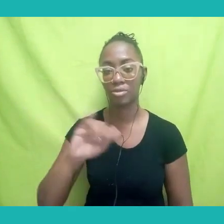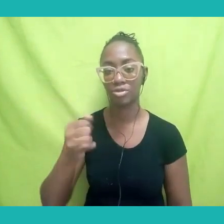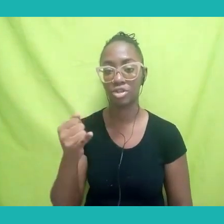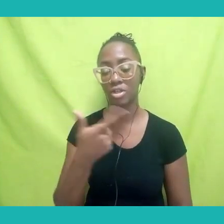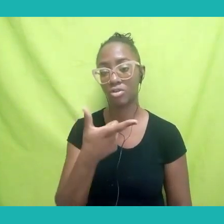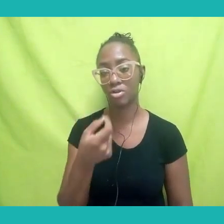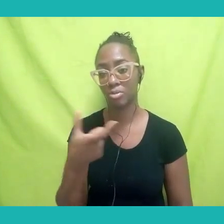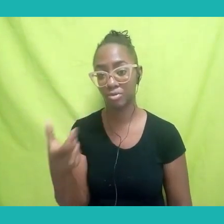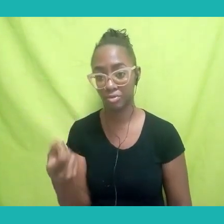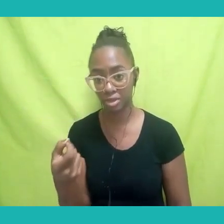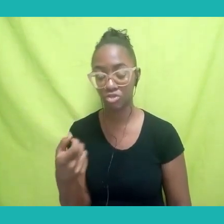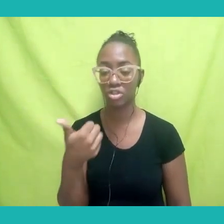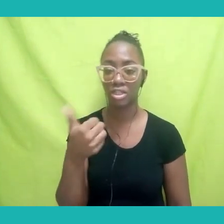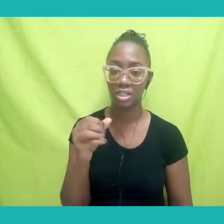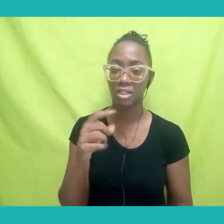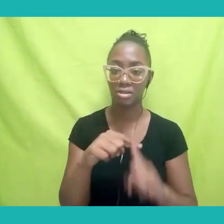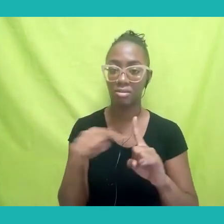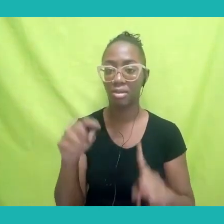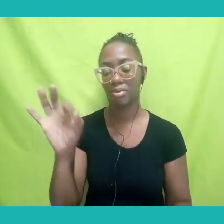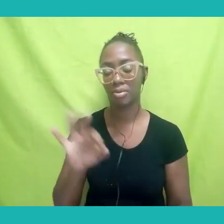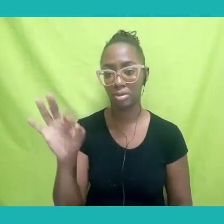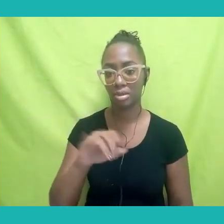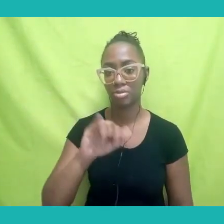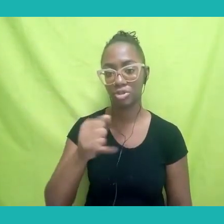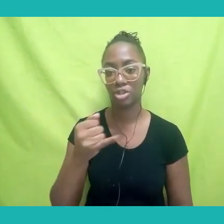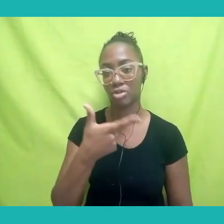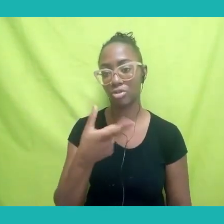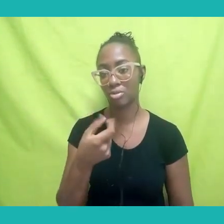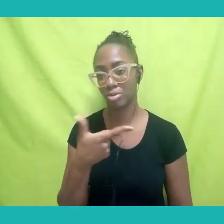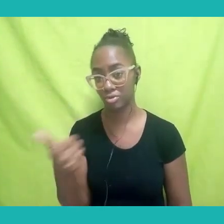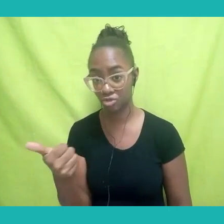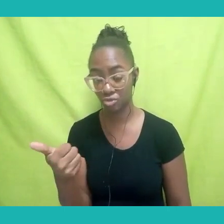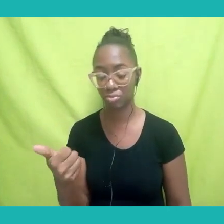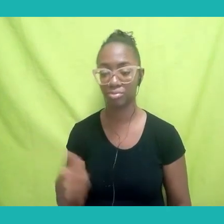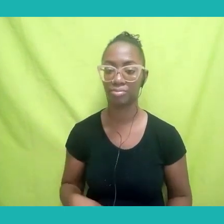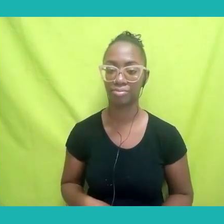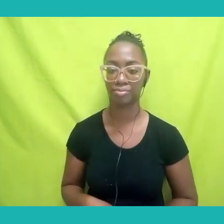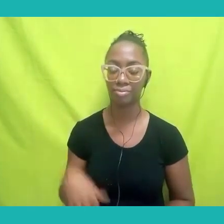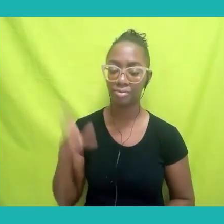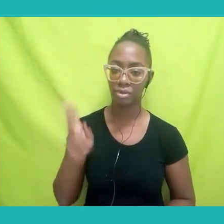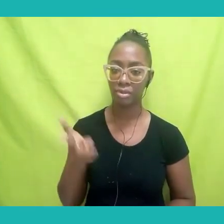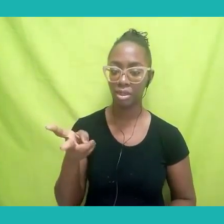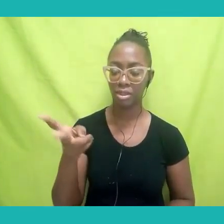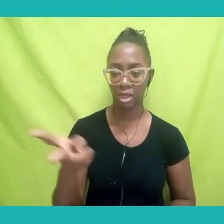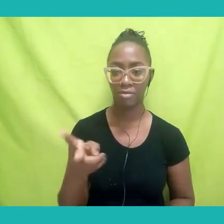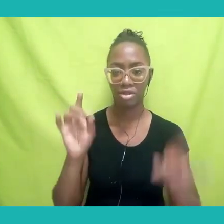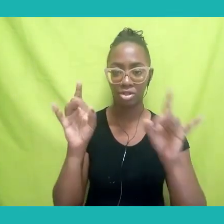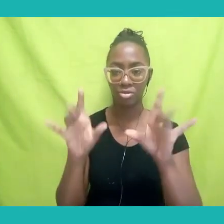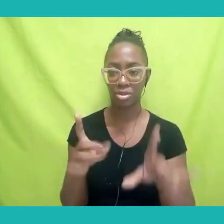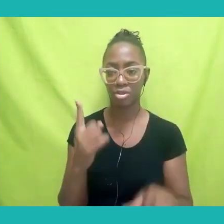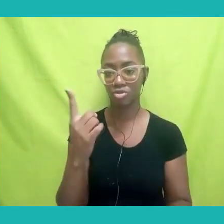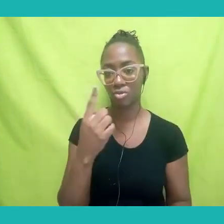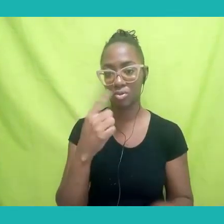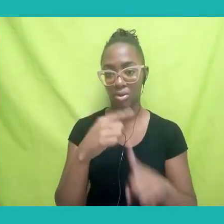e 10,5% para janeiro de 2021. Manteve-se a alíquota especial de 1,5% do artigo 31 da